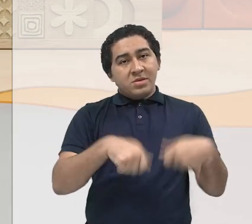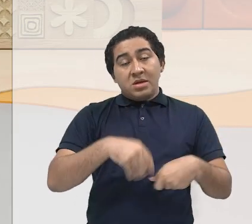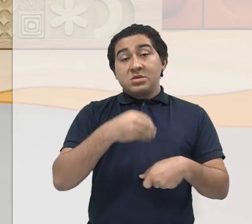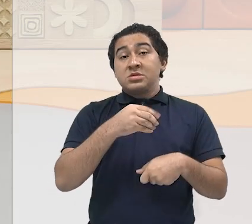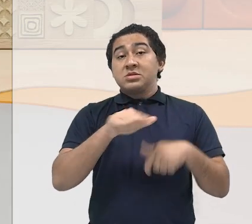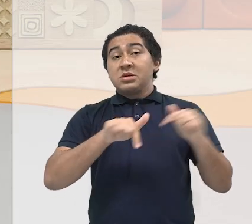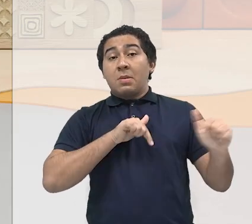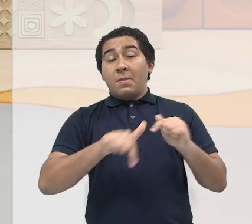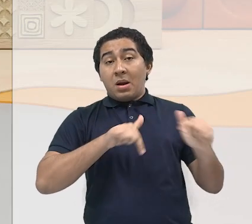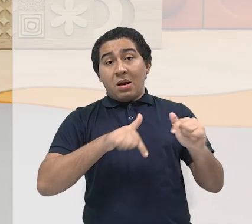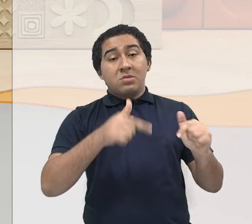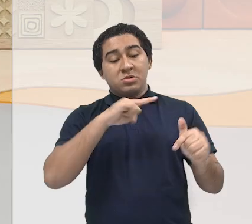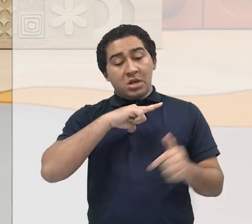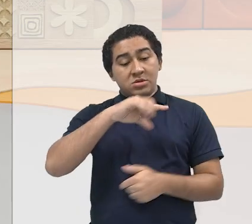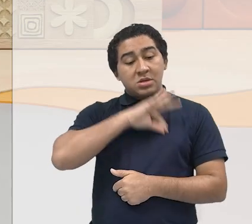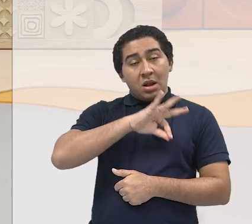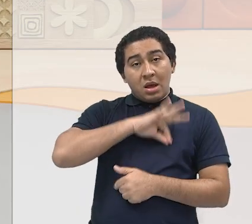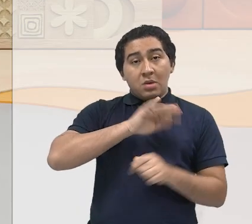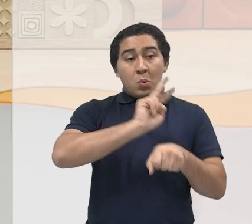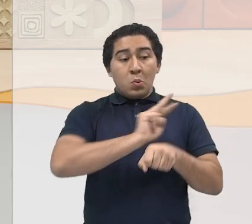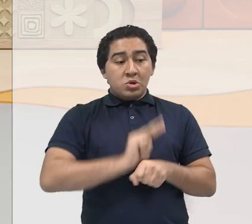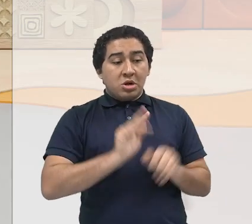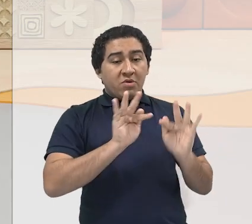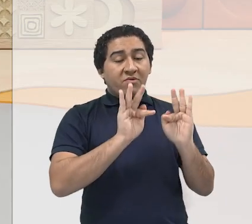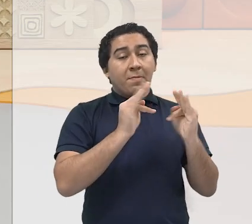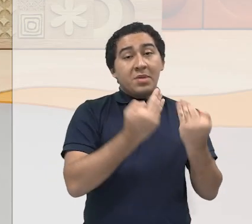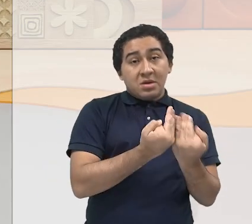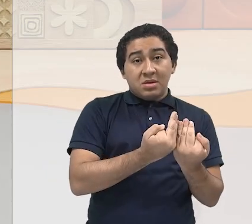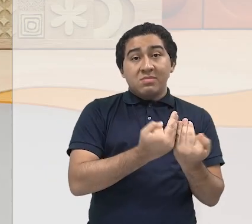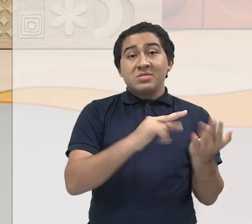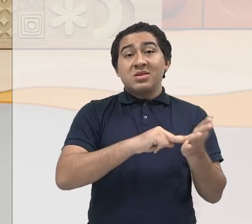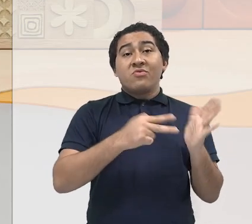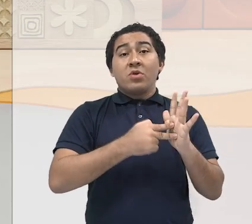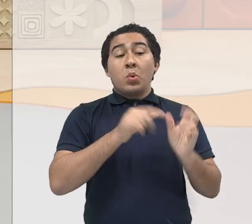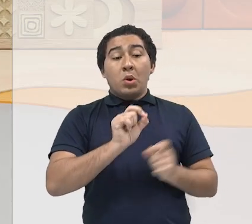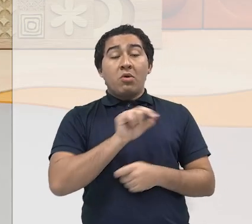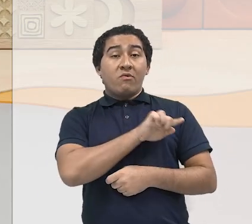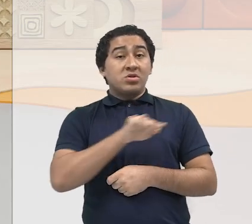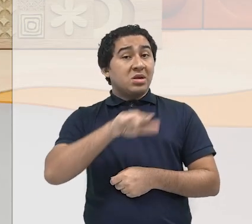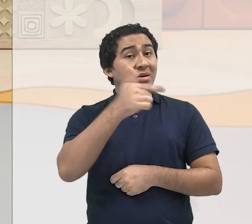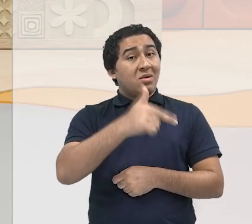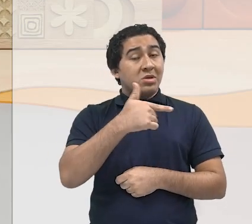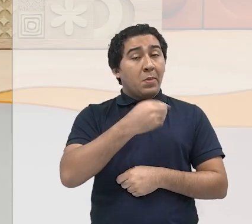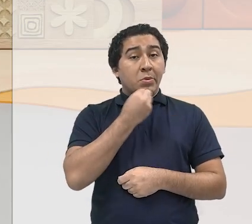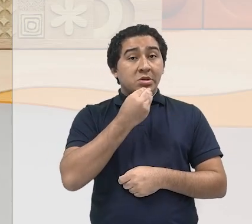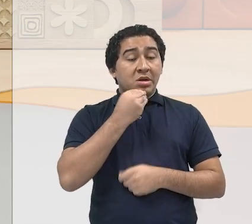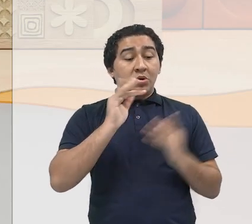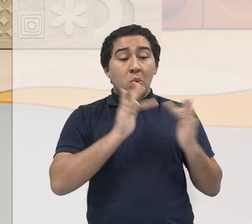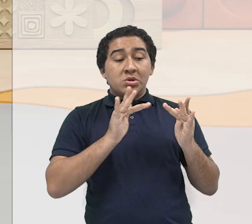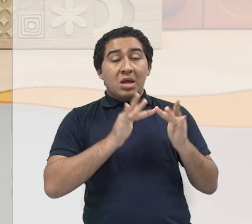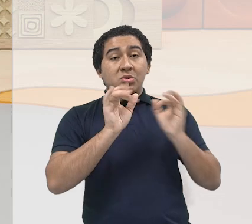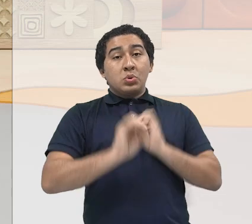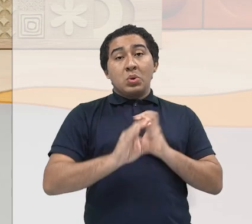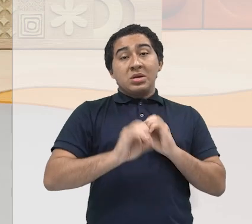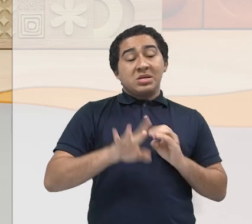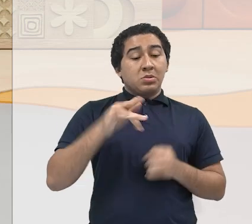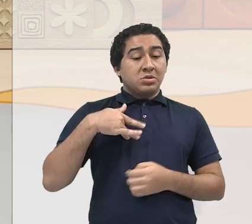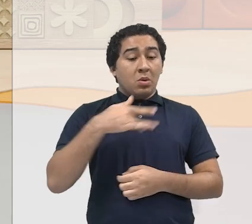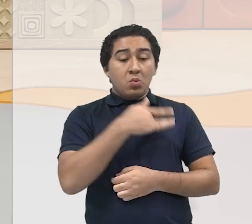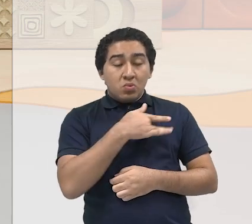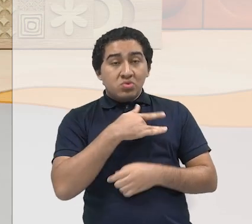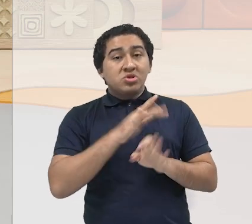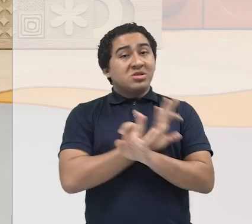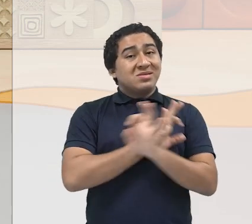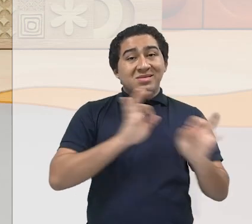trabalho para se sustentar a sua família, você não tem acesso à educação, você não tem acesso à saúde, você não tem